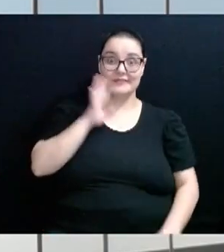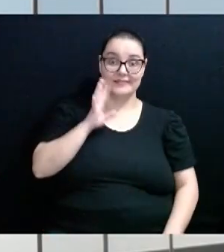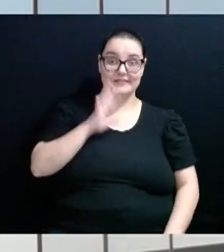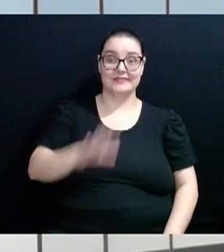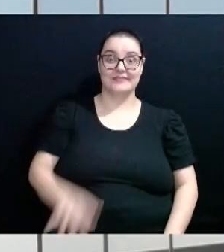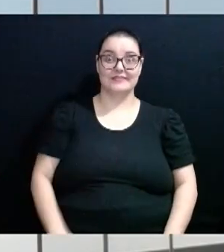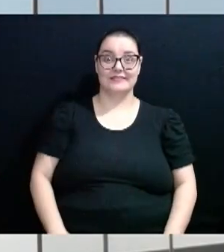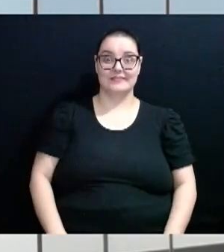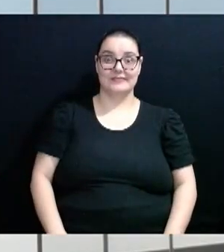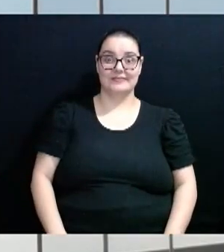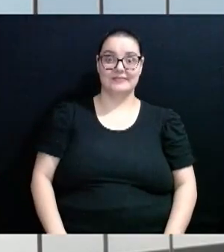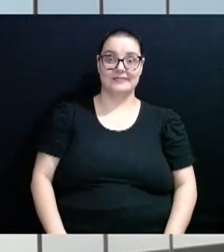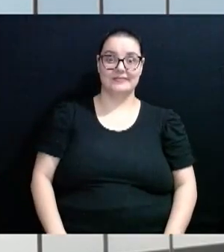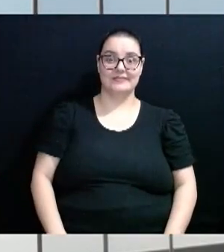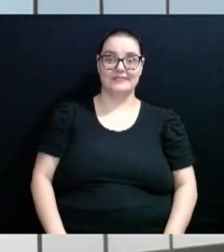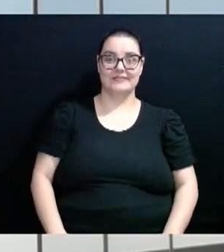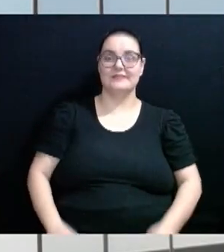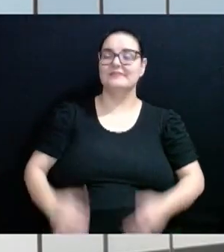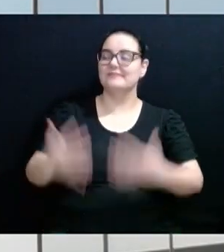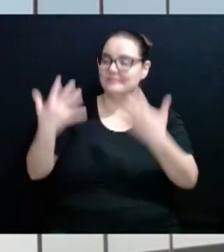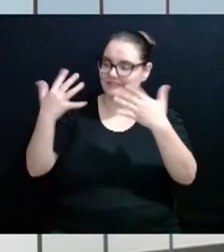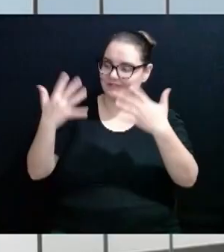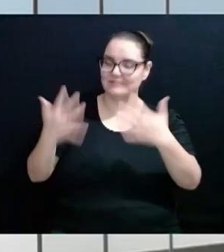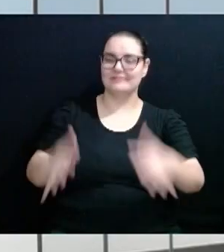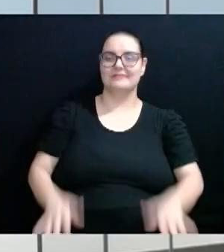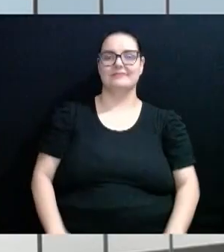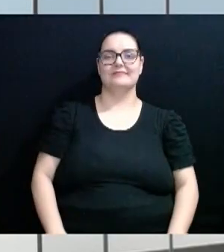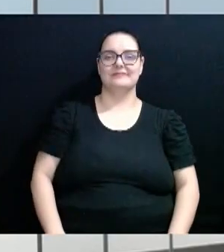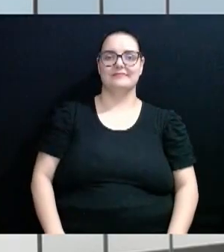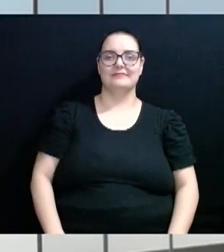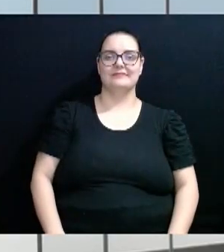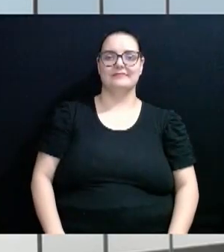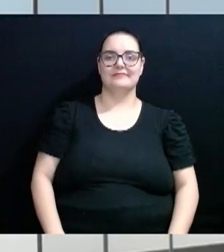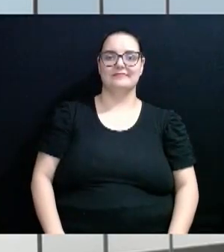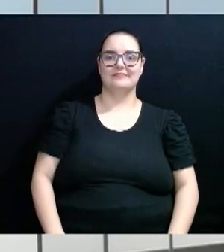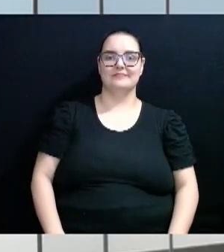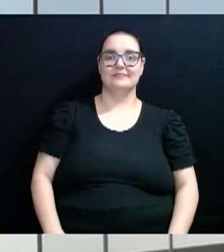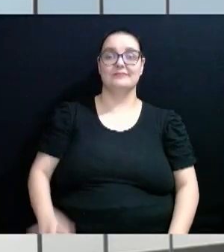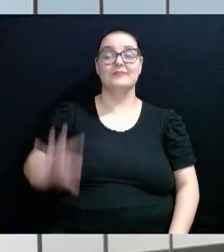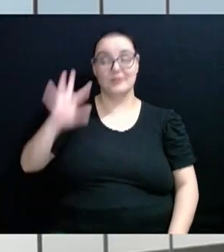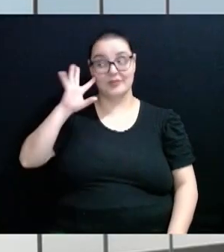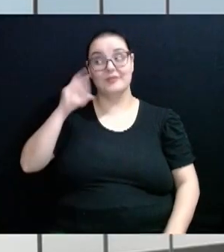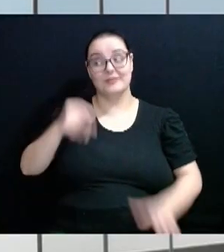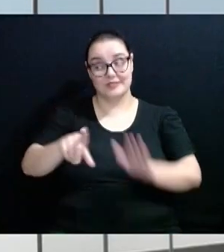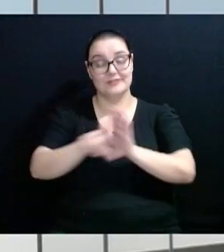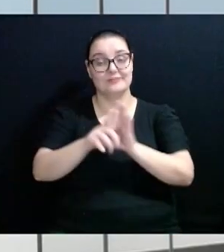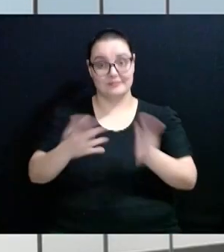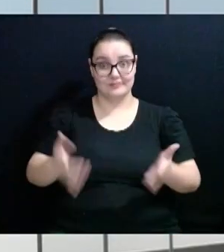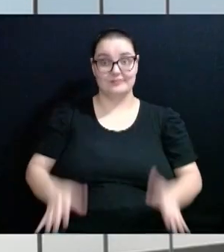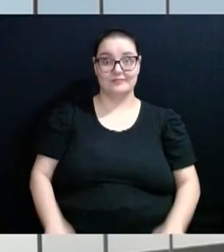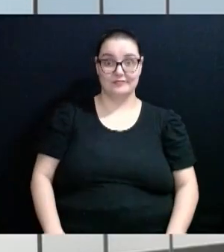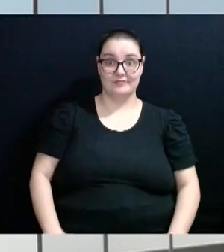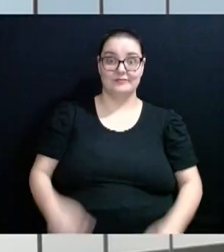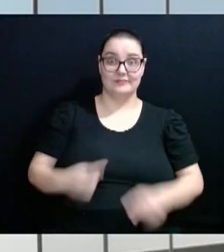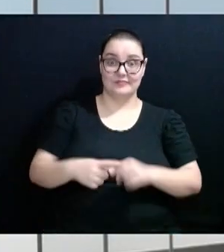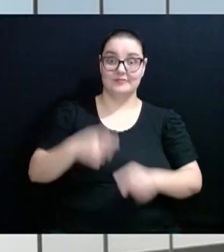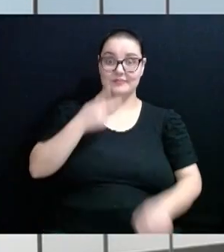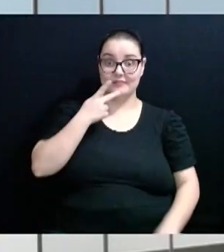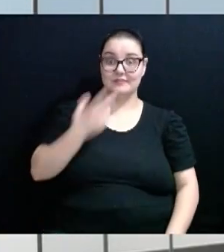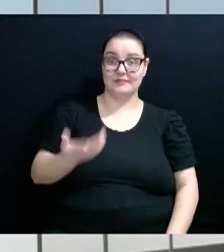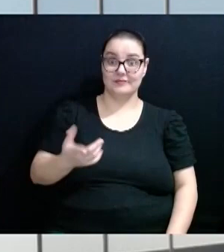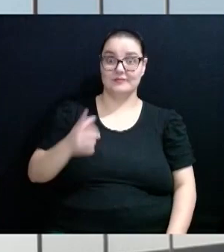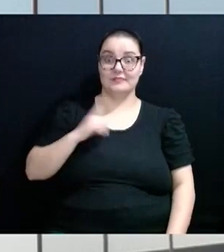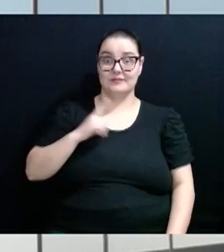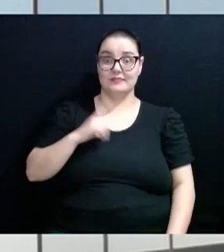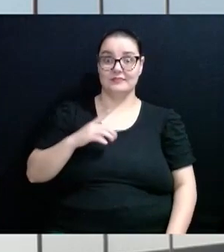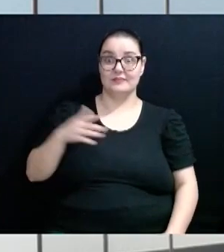Te cumprimento por estar por dentro da lei, porque eu tenho que dizer que eu tenho participado